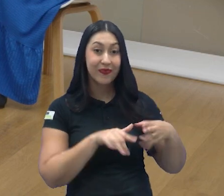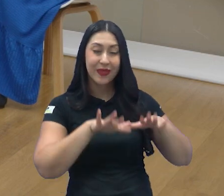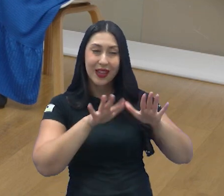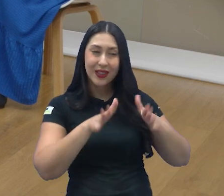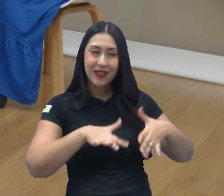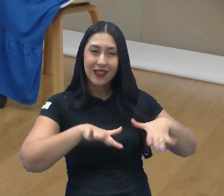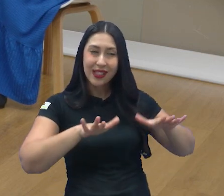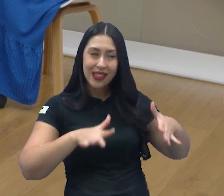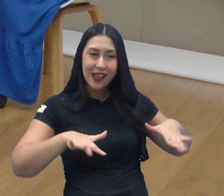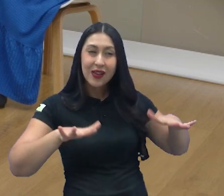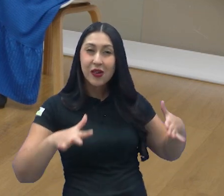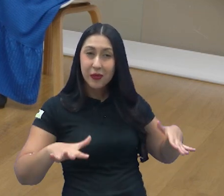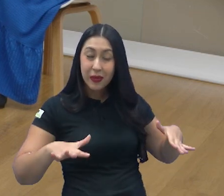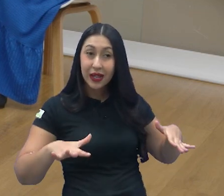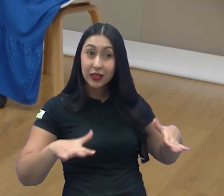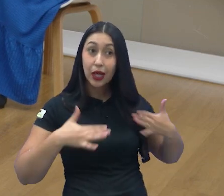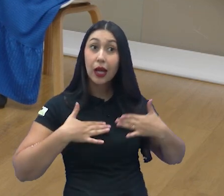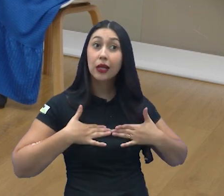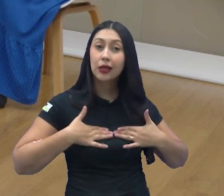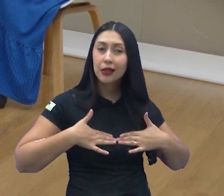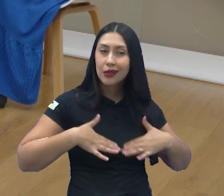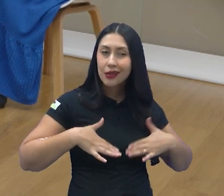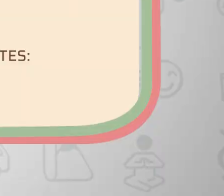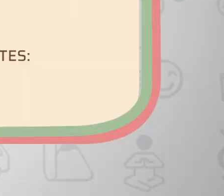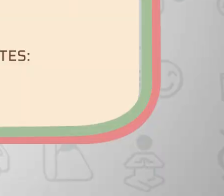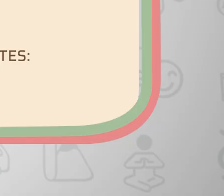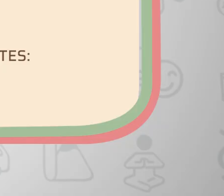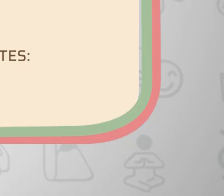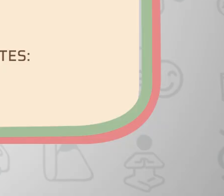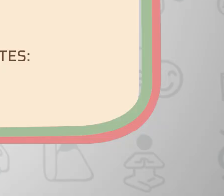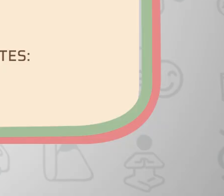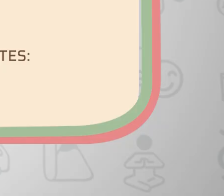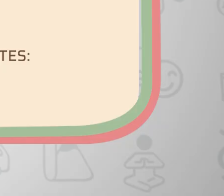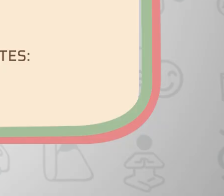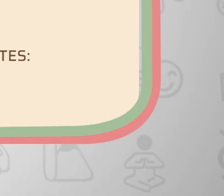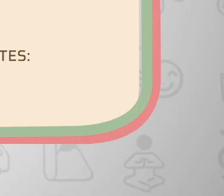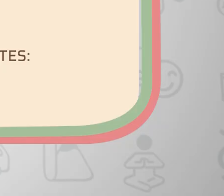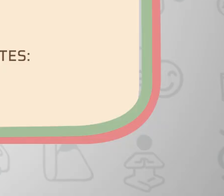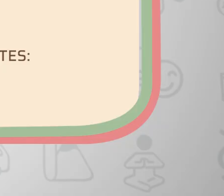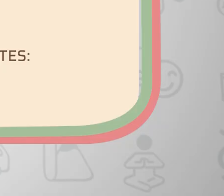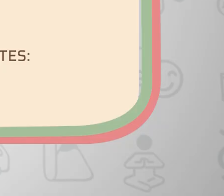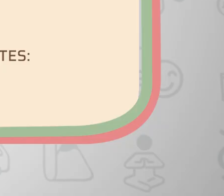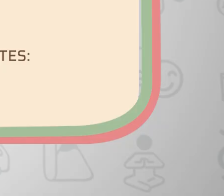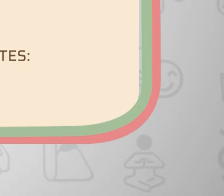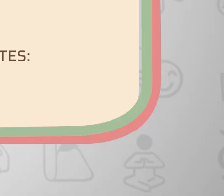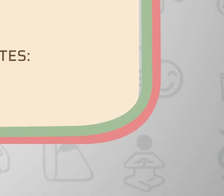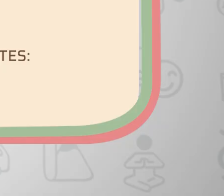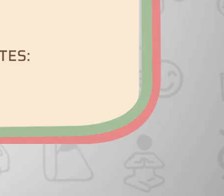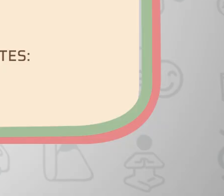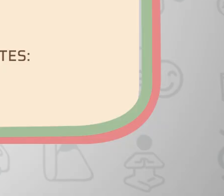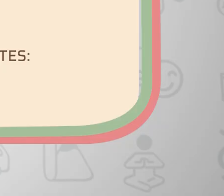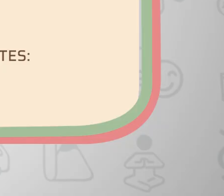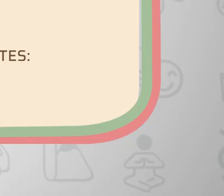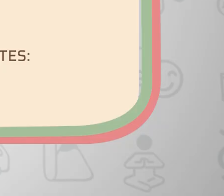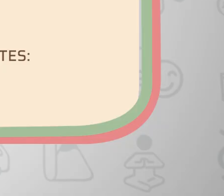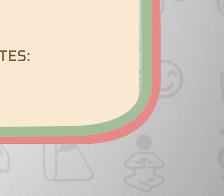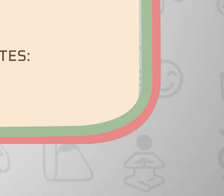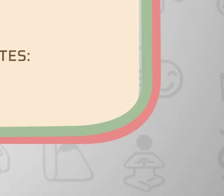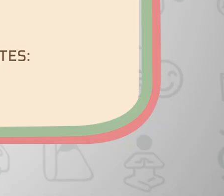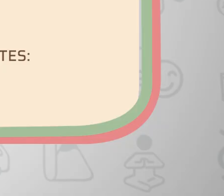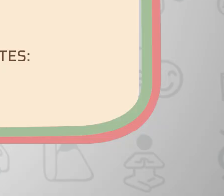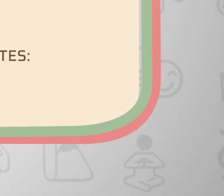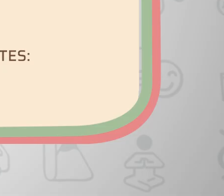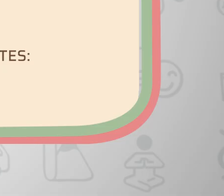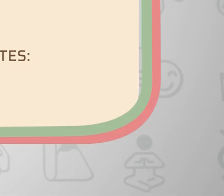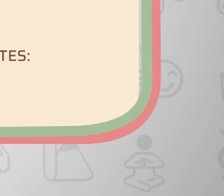Fleumático. Fleumático é calmo, equilibrado, ele raciocina bastante. Passividade e dificuldade de decisão são pontos